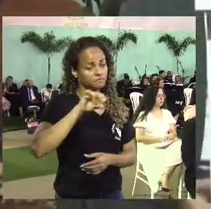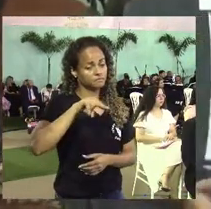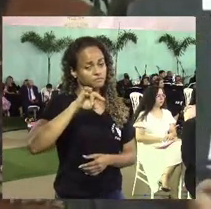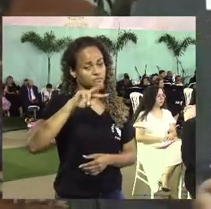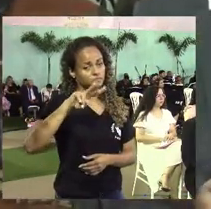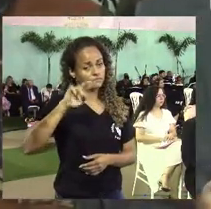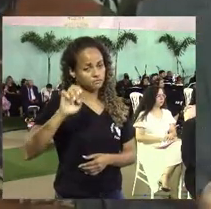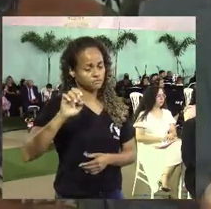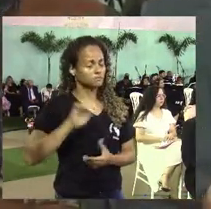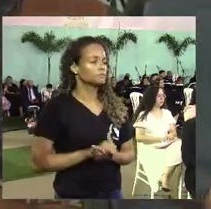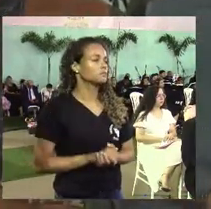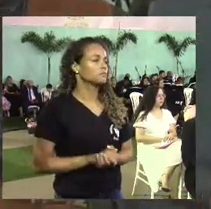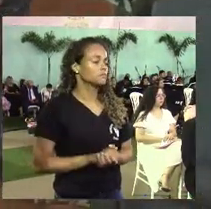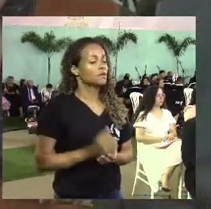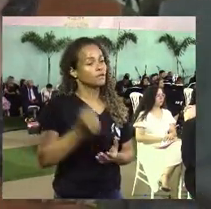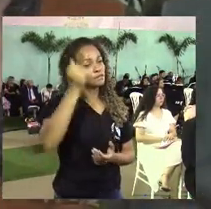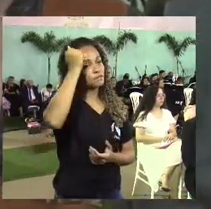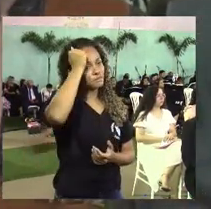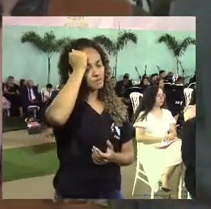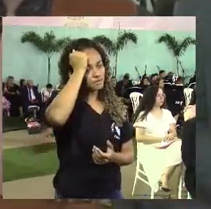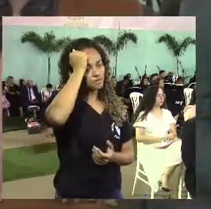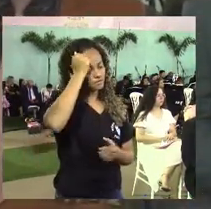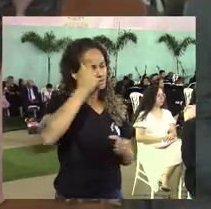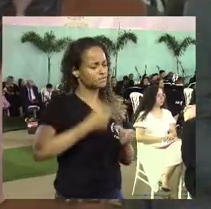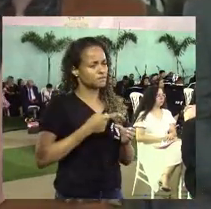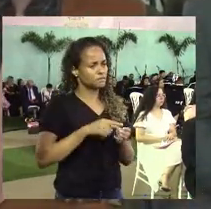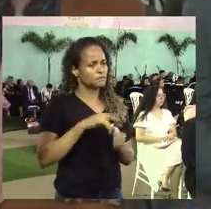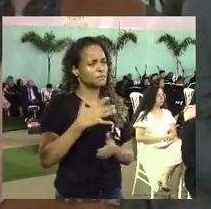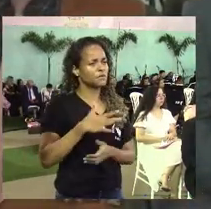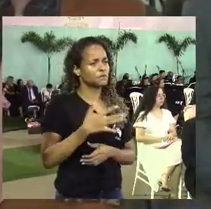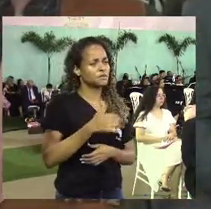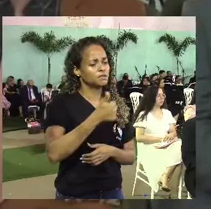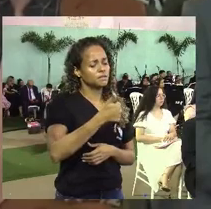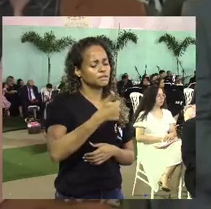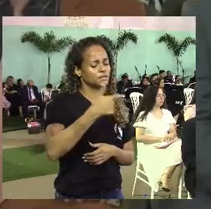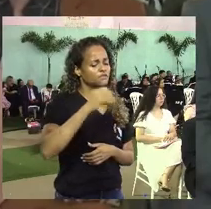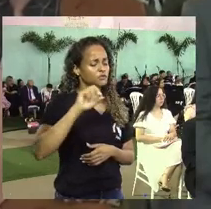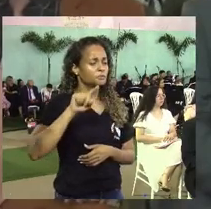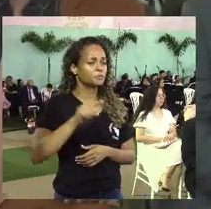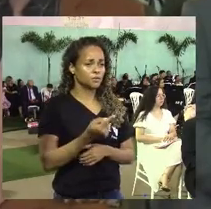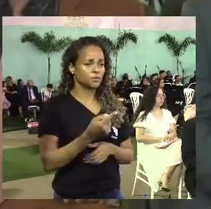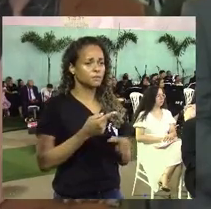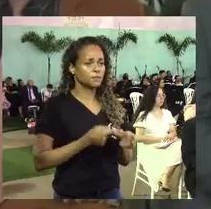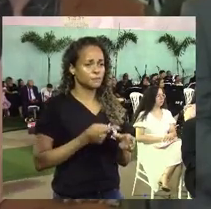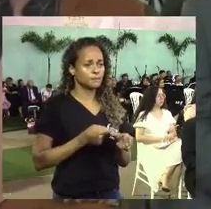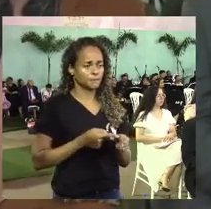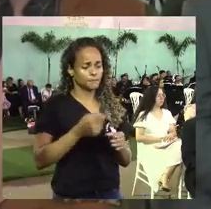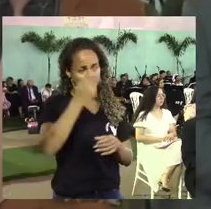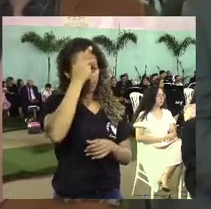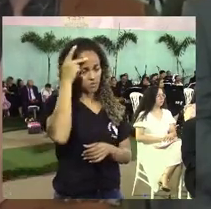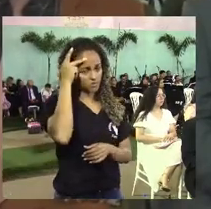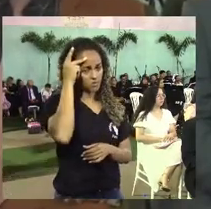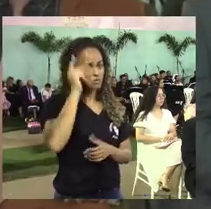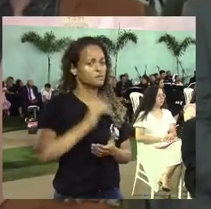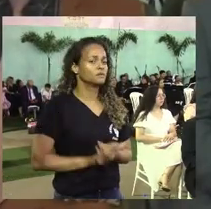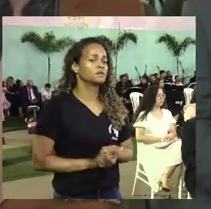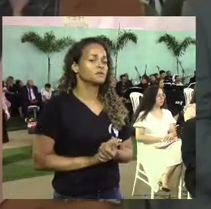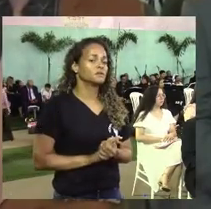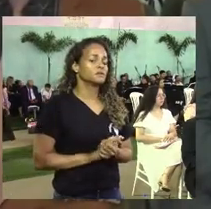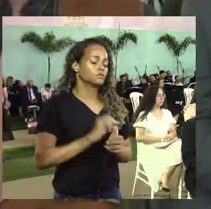de Jonas se arrependeu cerca de 120 mil pessoas numa cidade se converteu